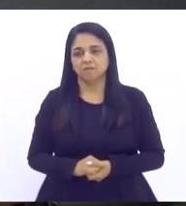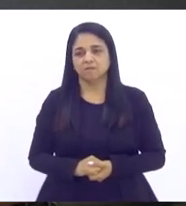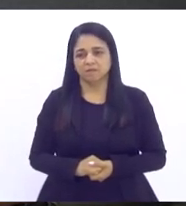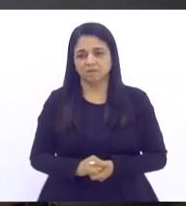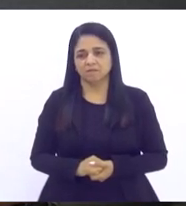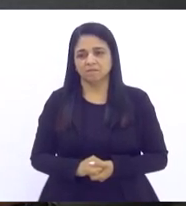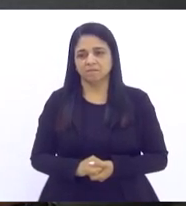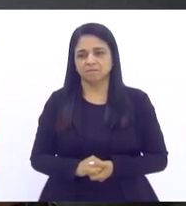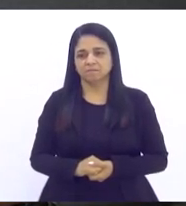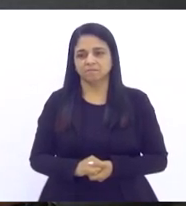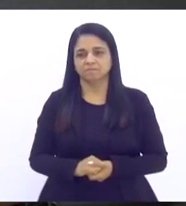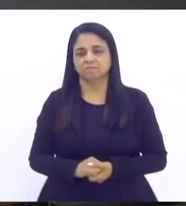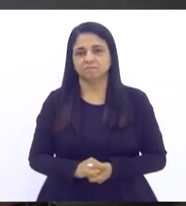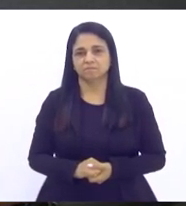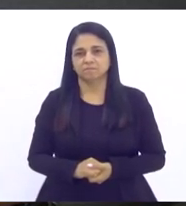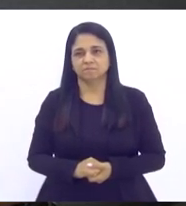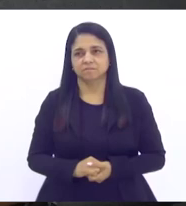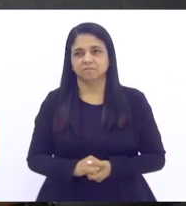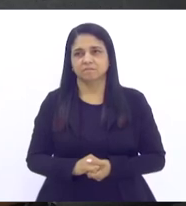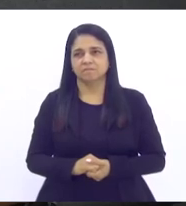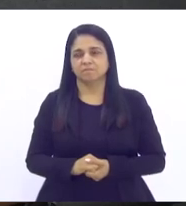minuto, mas pode acrescentar.